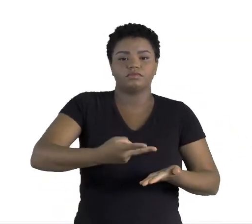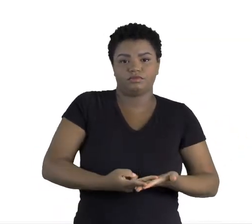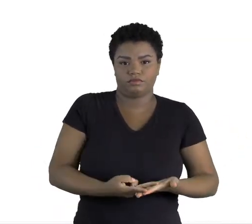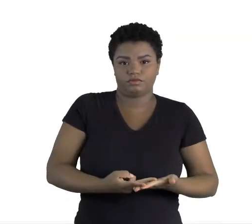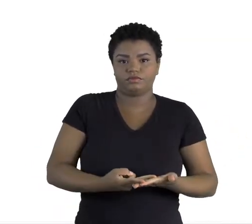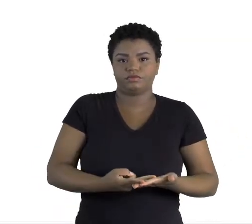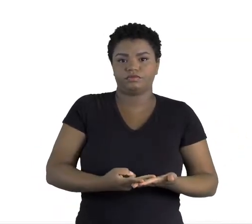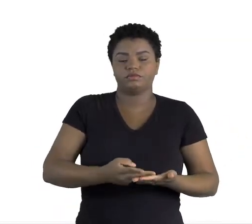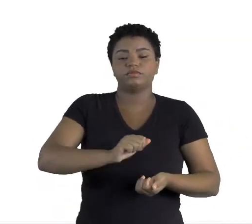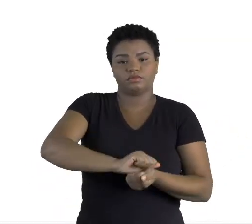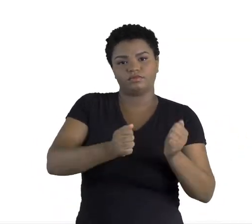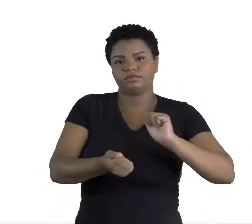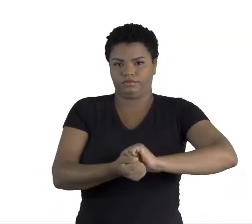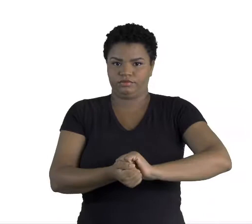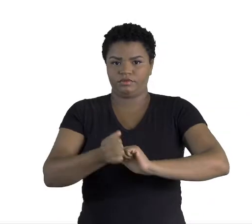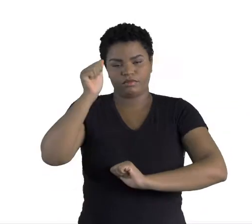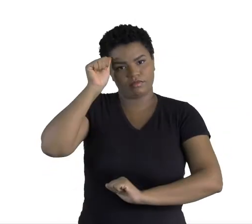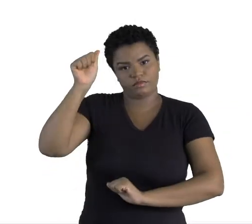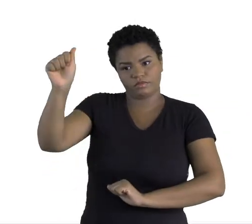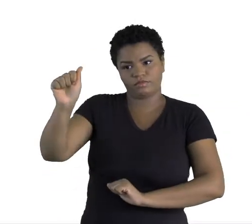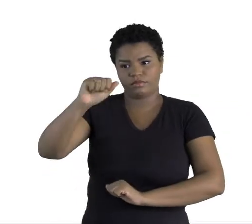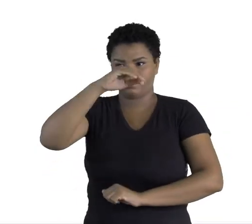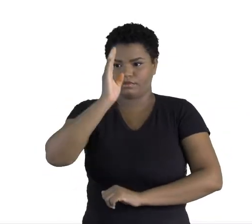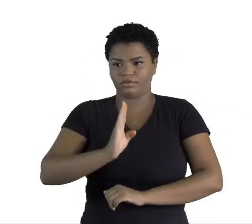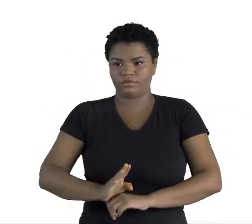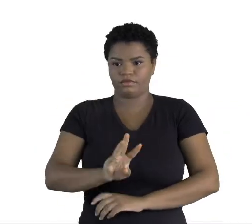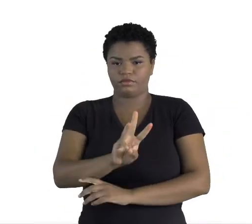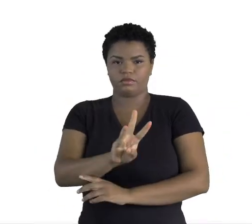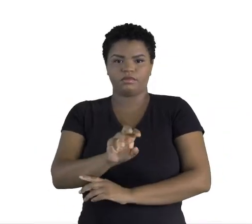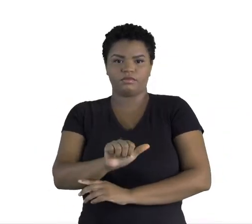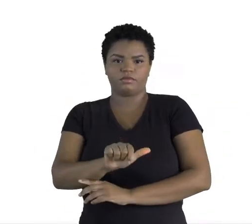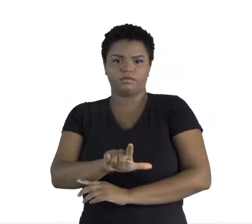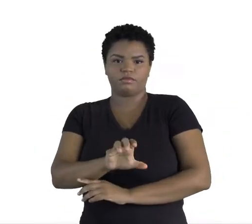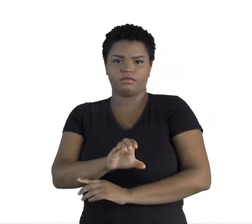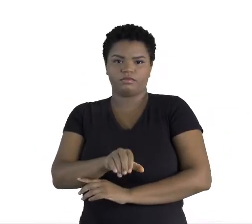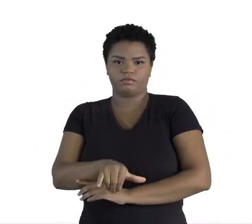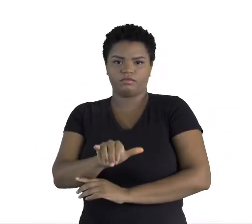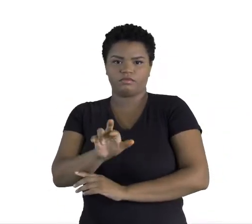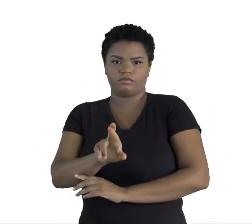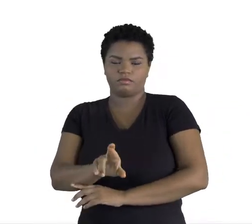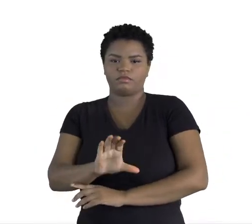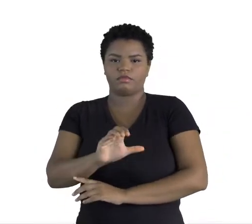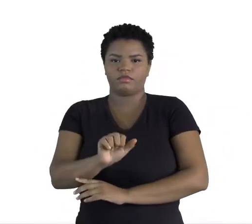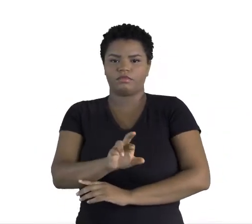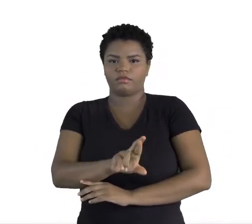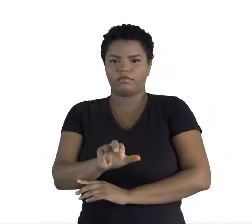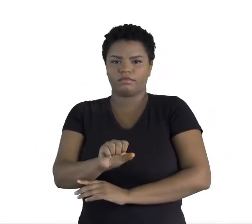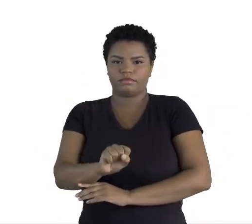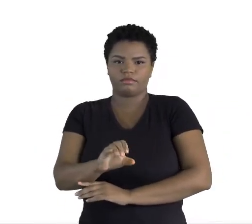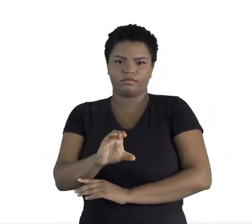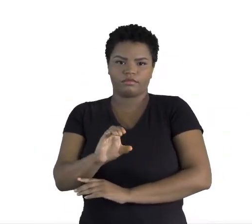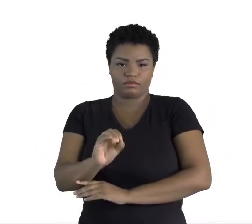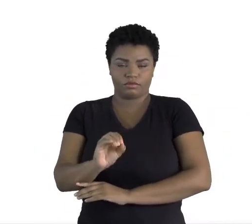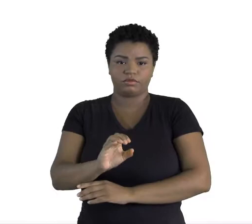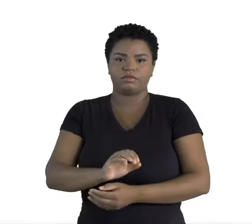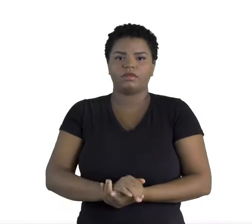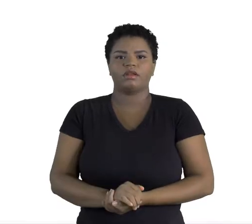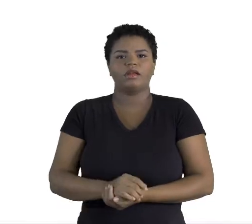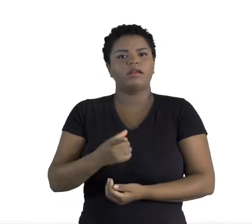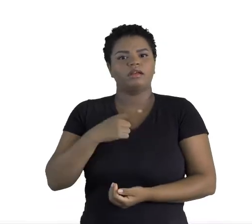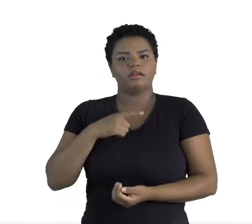e adaptada pelo autor brasileiro Valci Carrasco, que está lá na